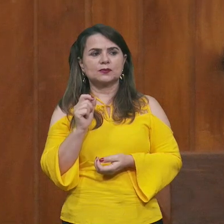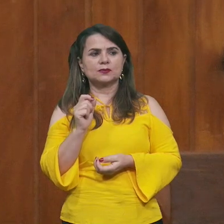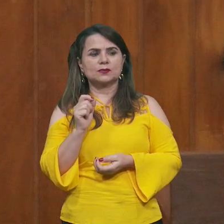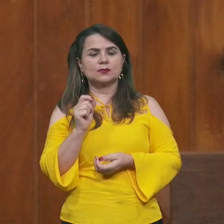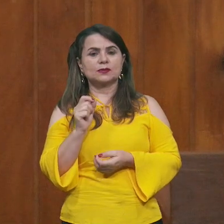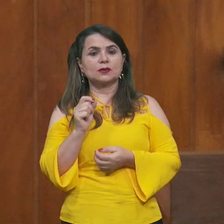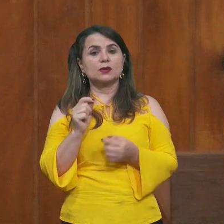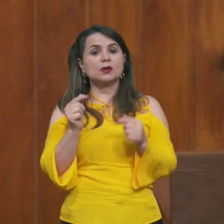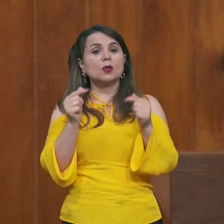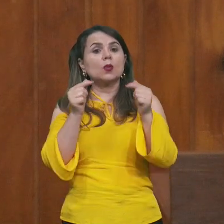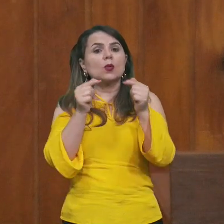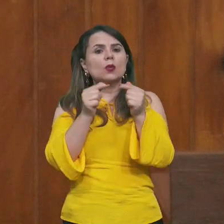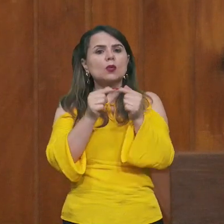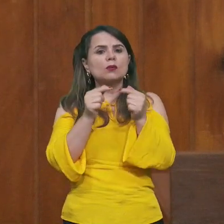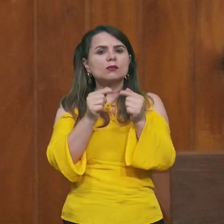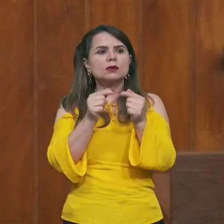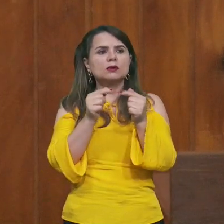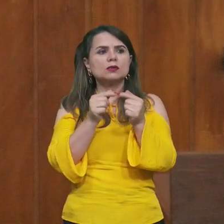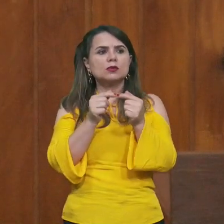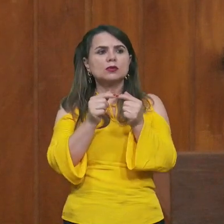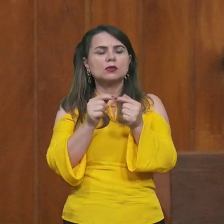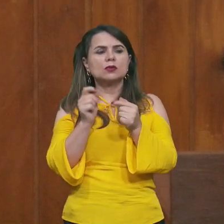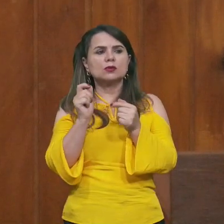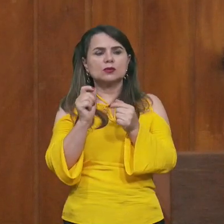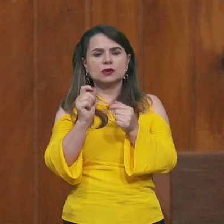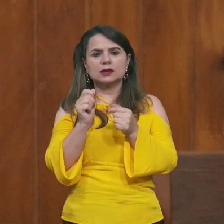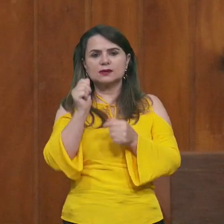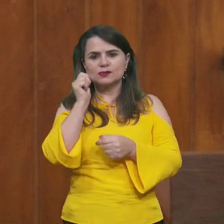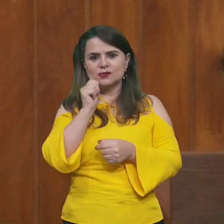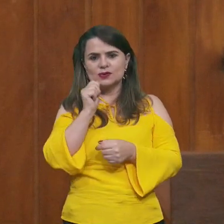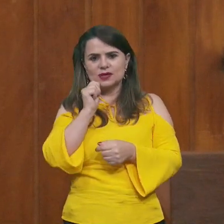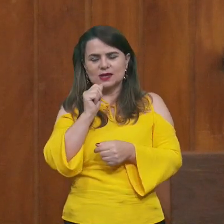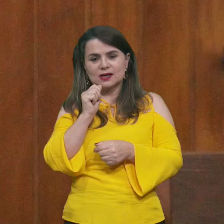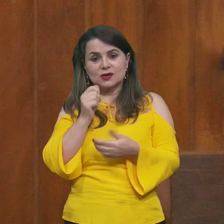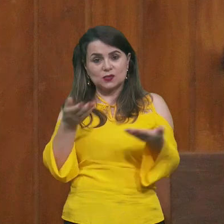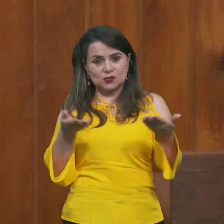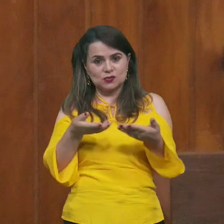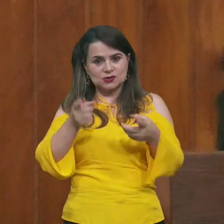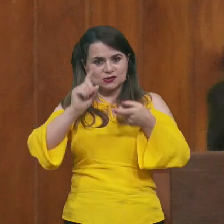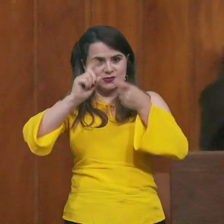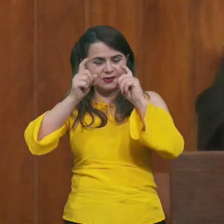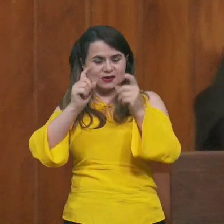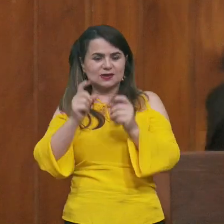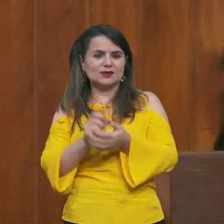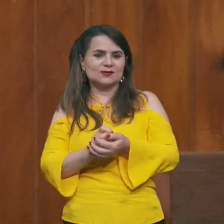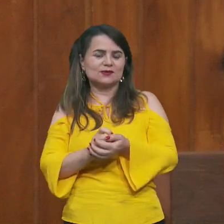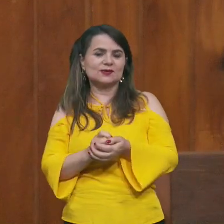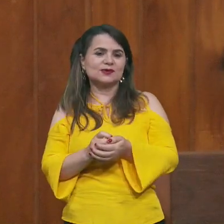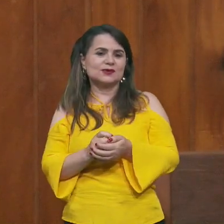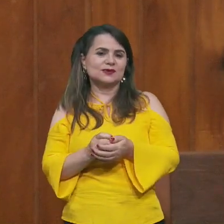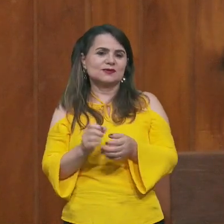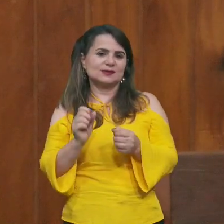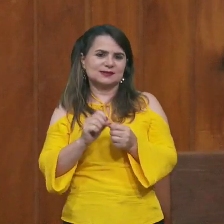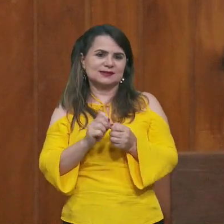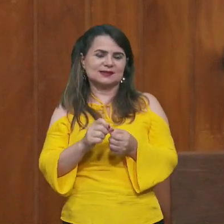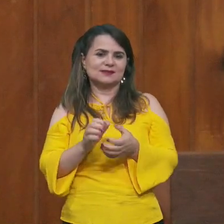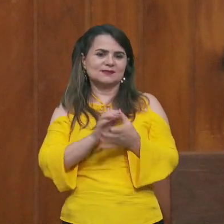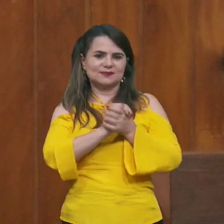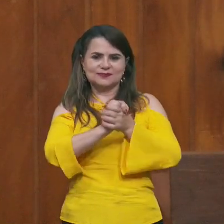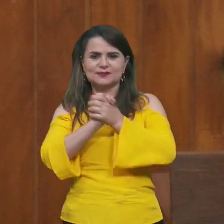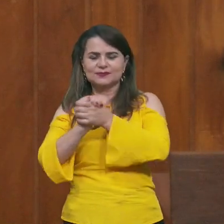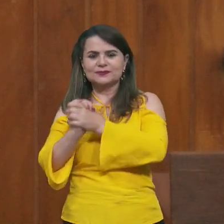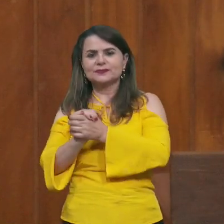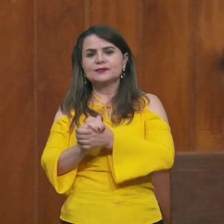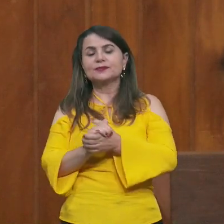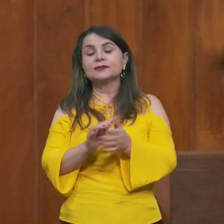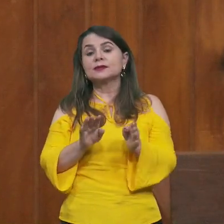acalhou muito Vossa Excelência presidir essa sessão no dia de hoje. Então, meus cumprimentos.